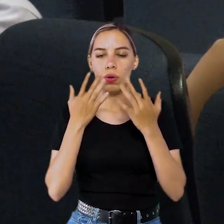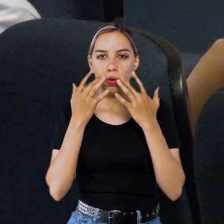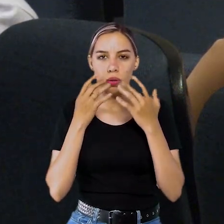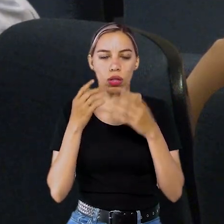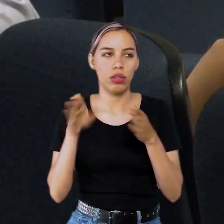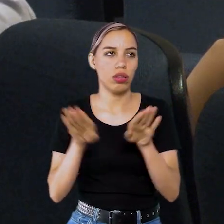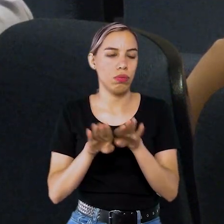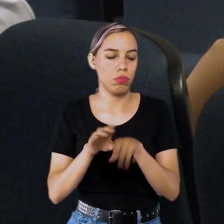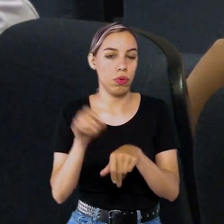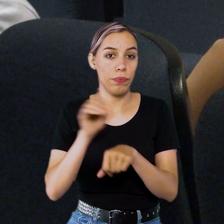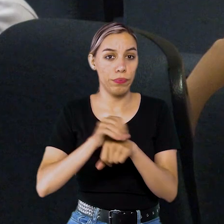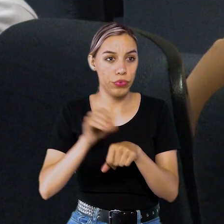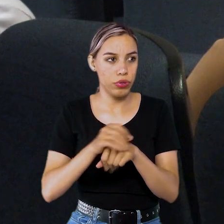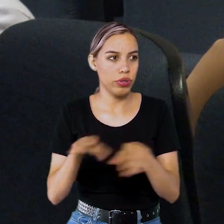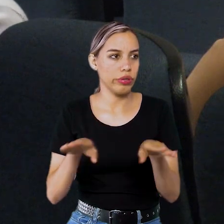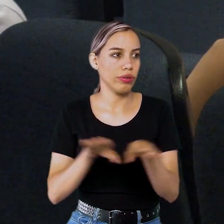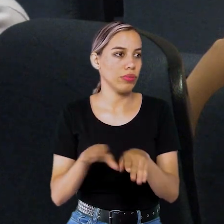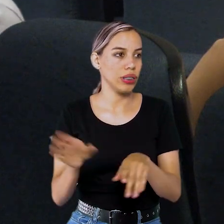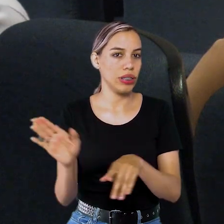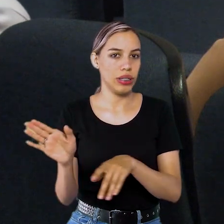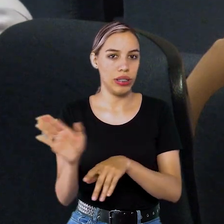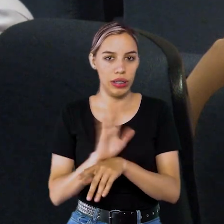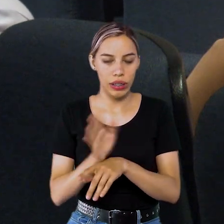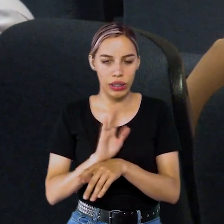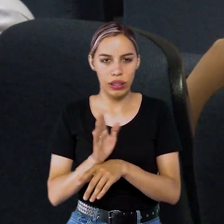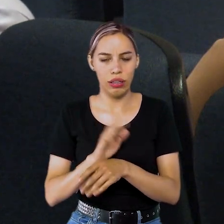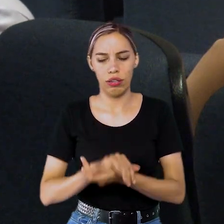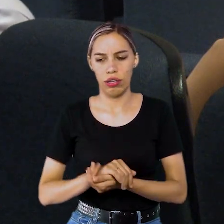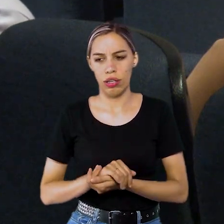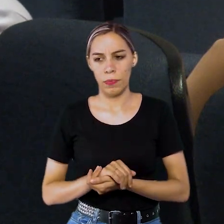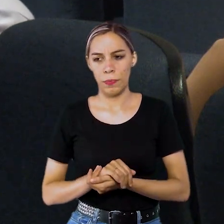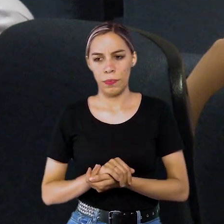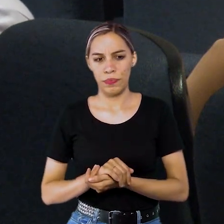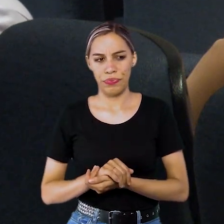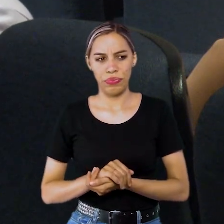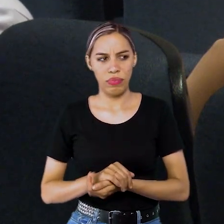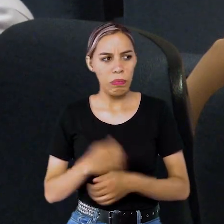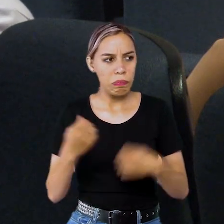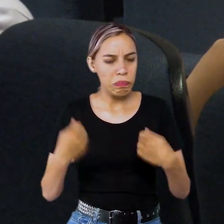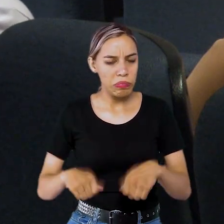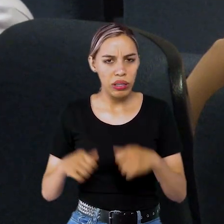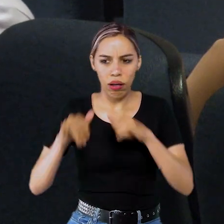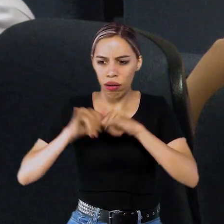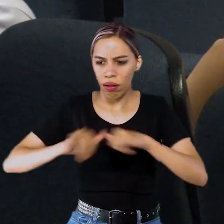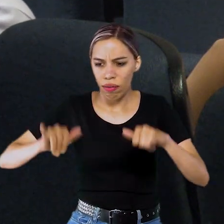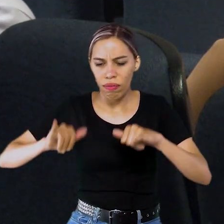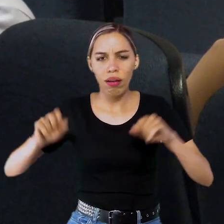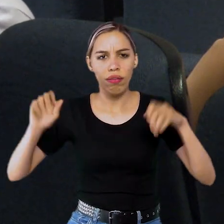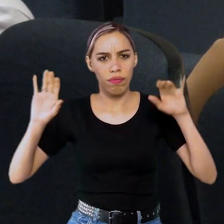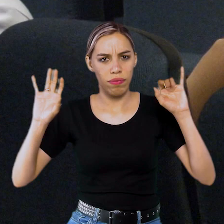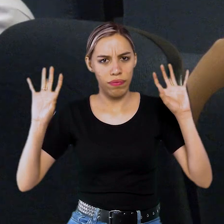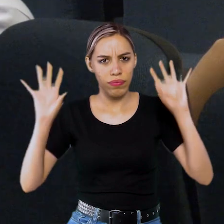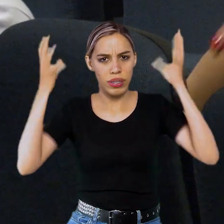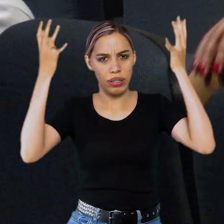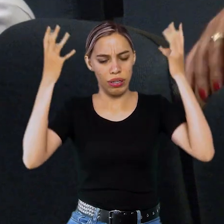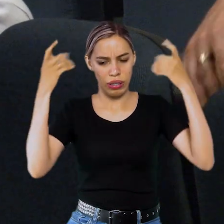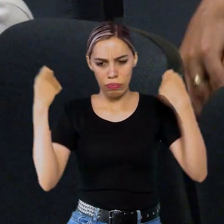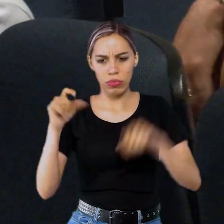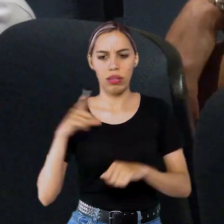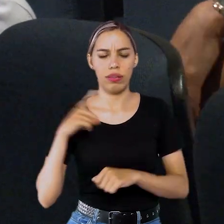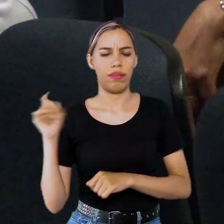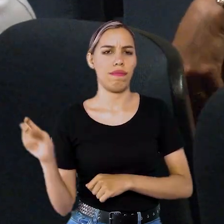da oficina, no cinema. Não é um grande momento isso? Isso tem que ser celebrado, tem que ser